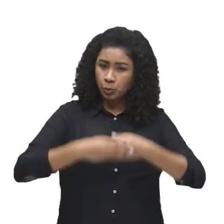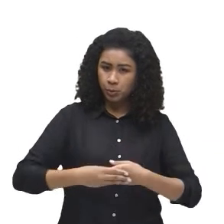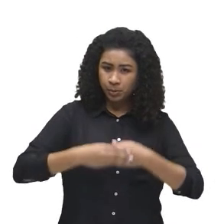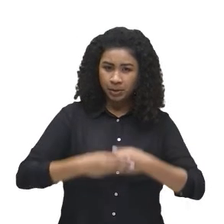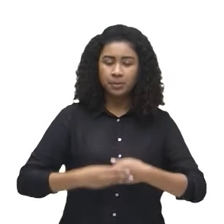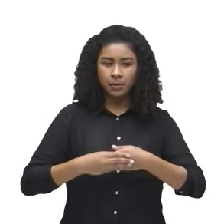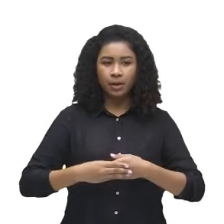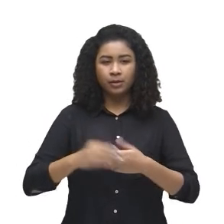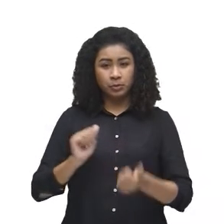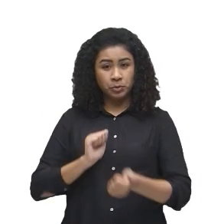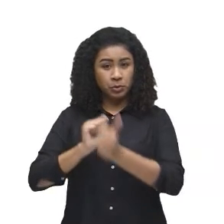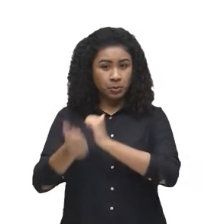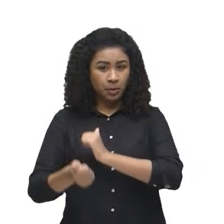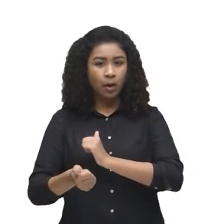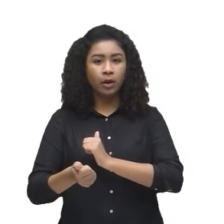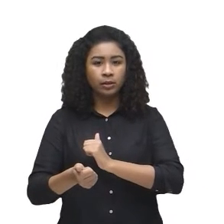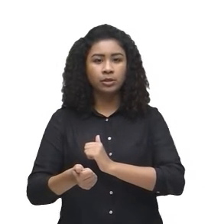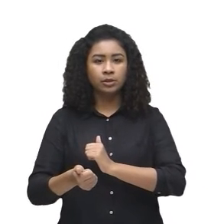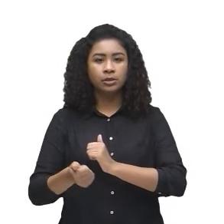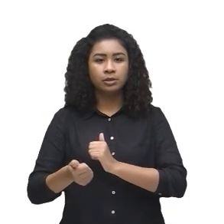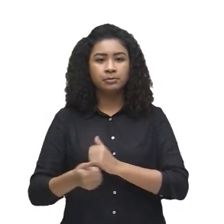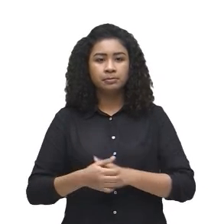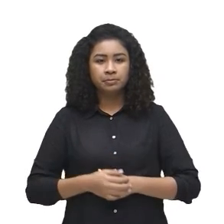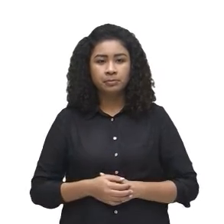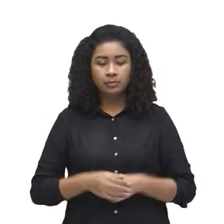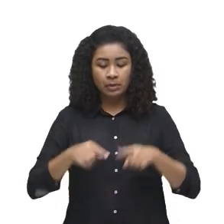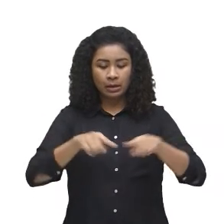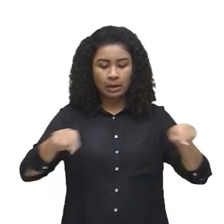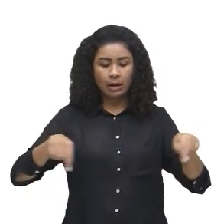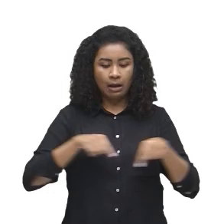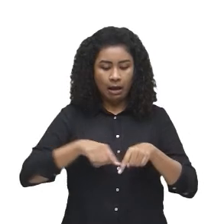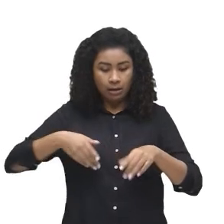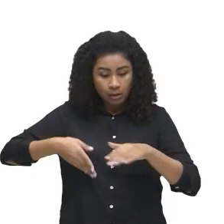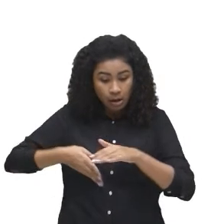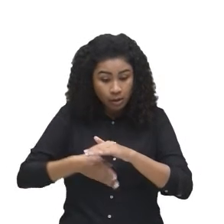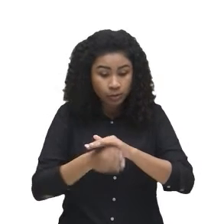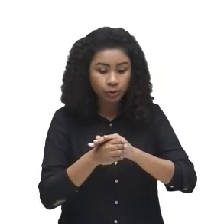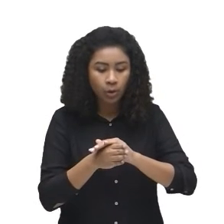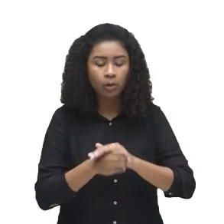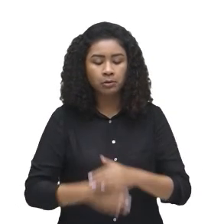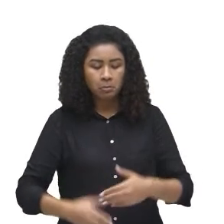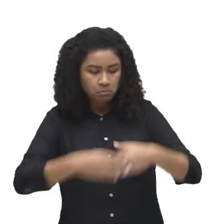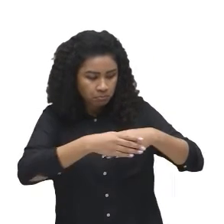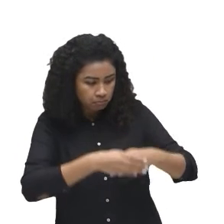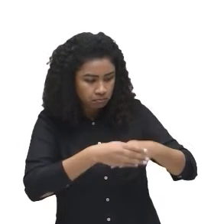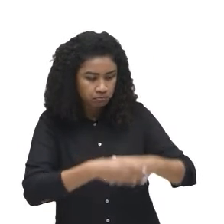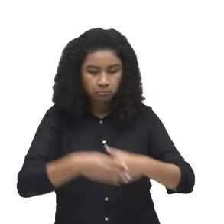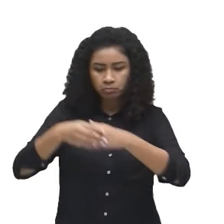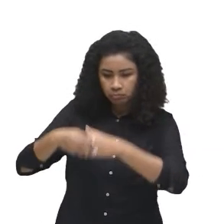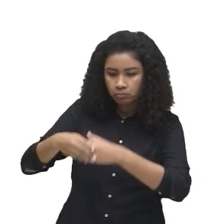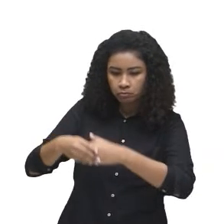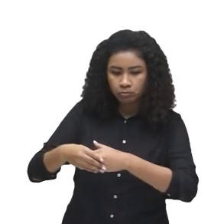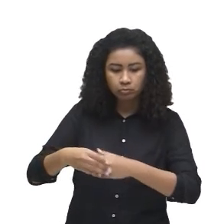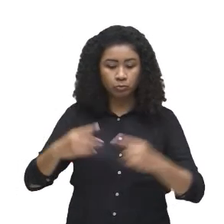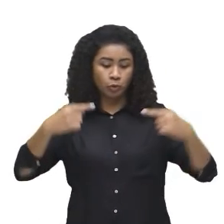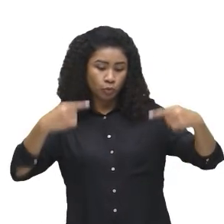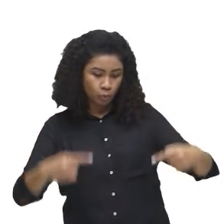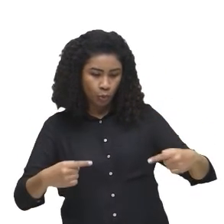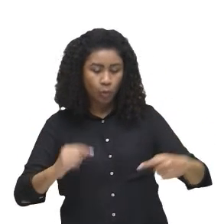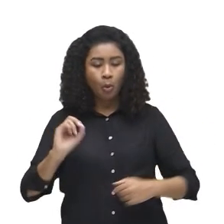pelo praticante depois de entrar na área de treino luta e também entre professor e praticante, com